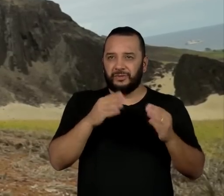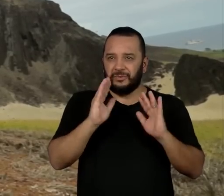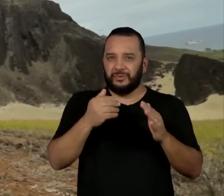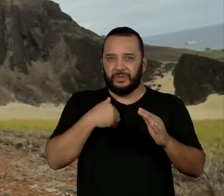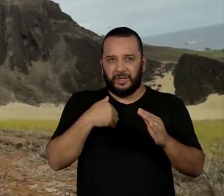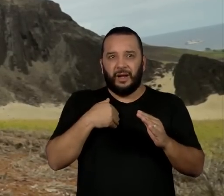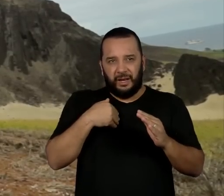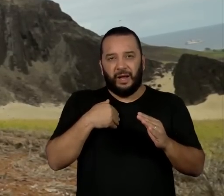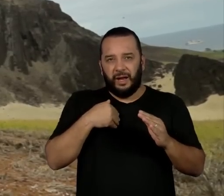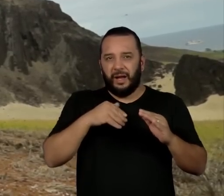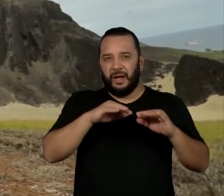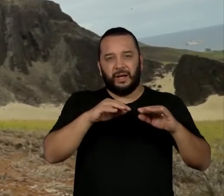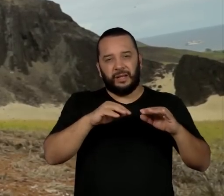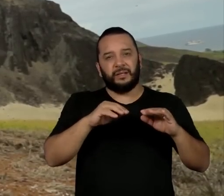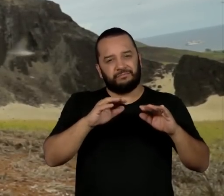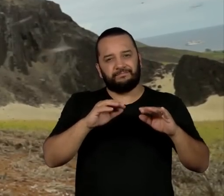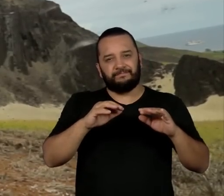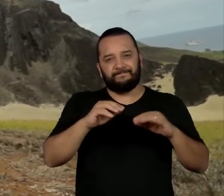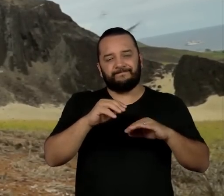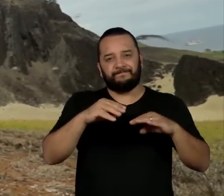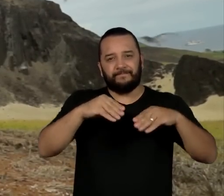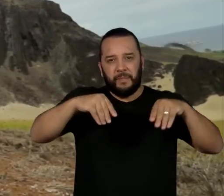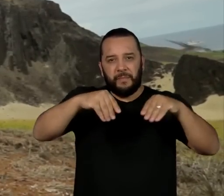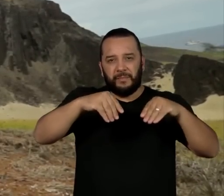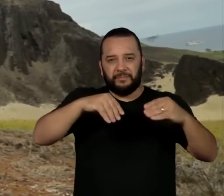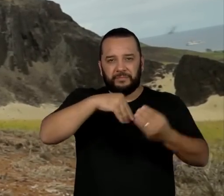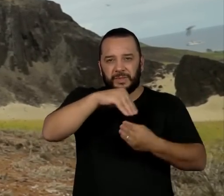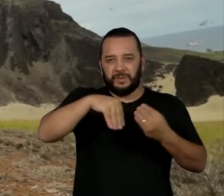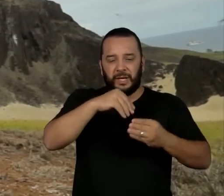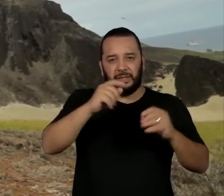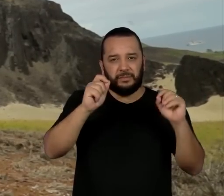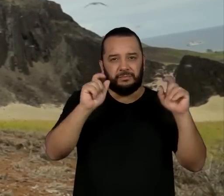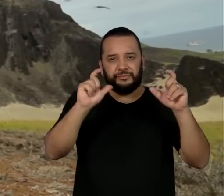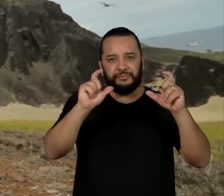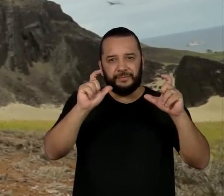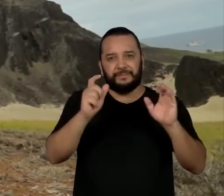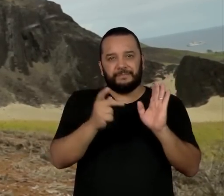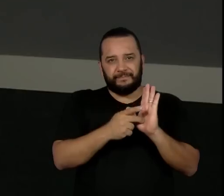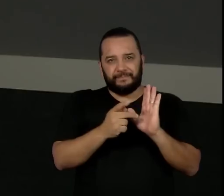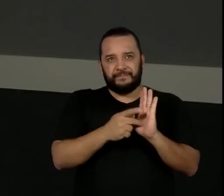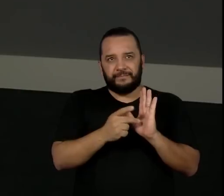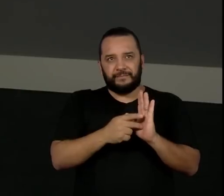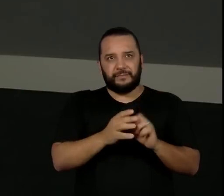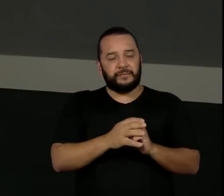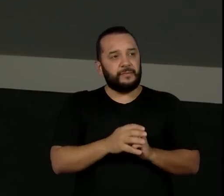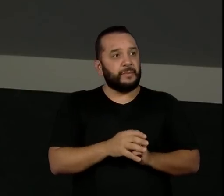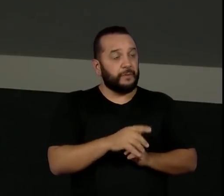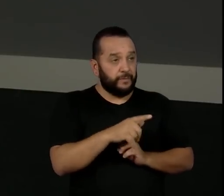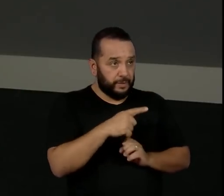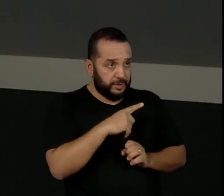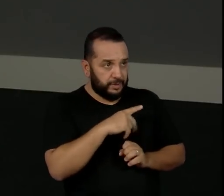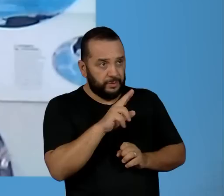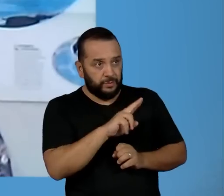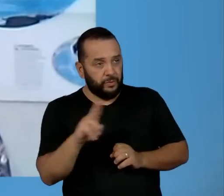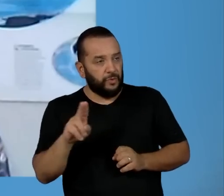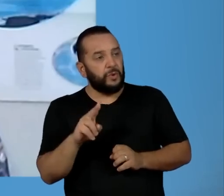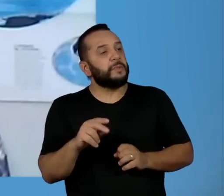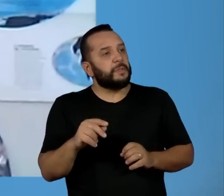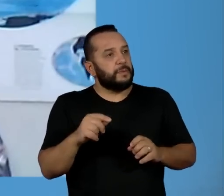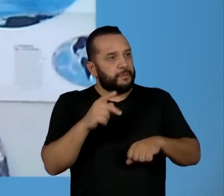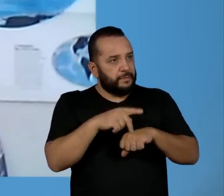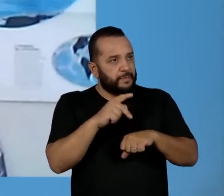com material natural, e realmente foi surpreendente. Vocês deram até um nome para essas rochas?